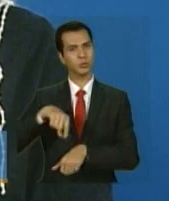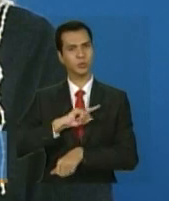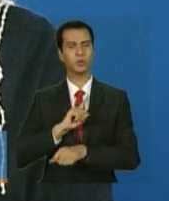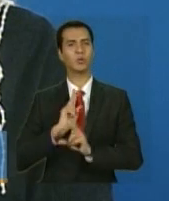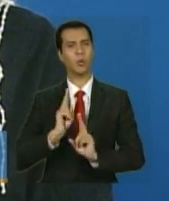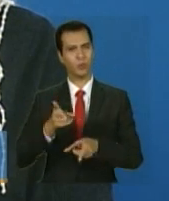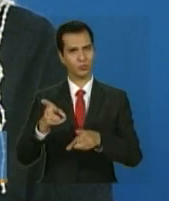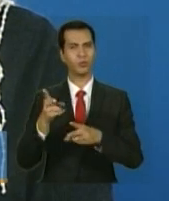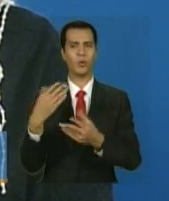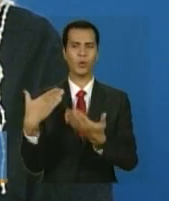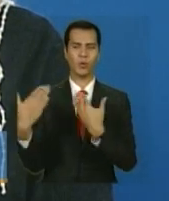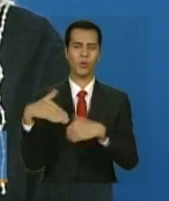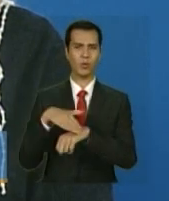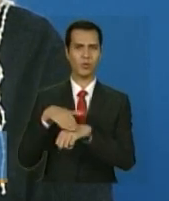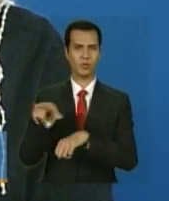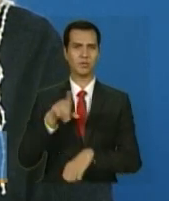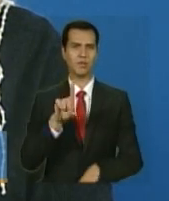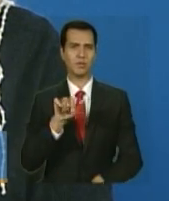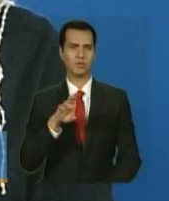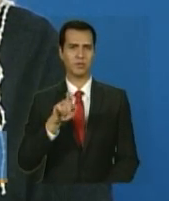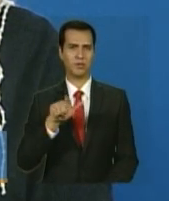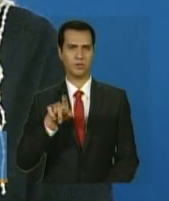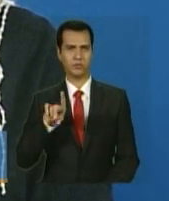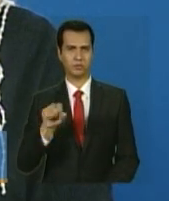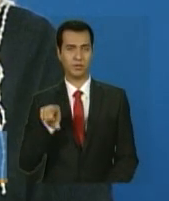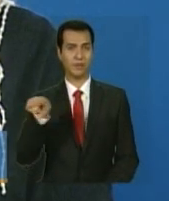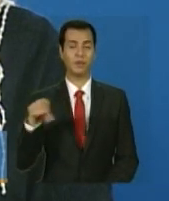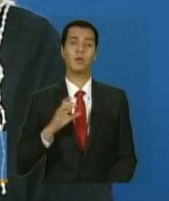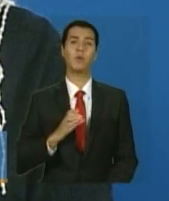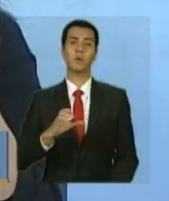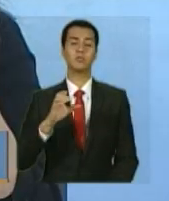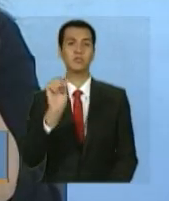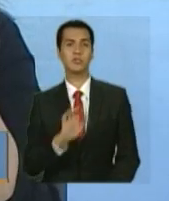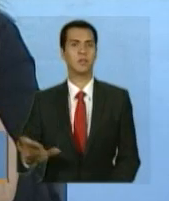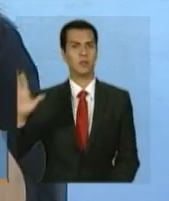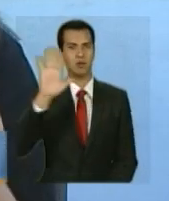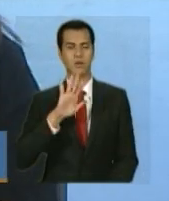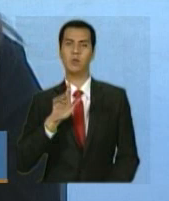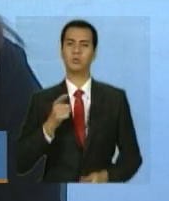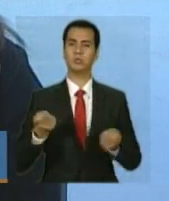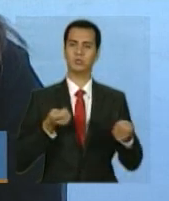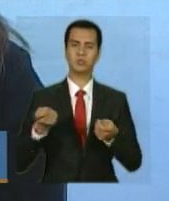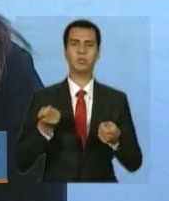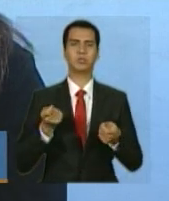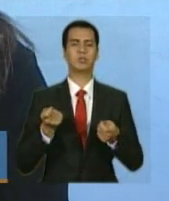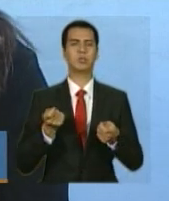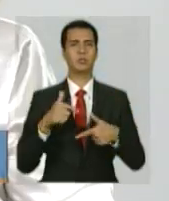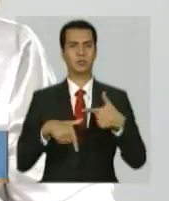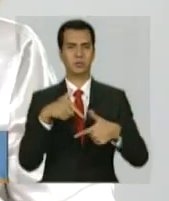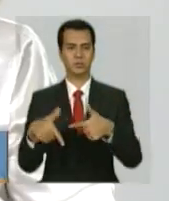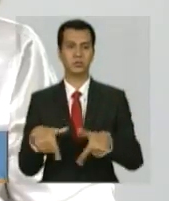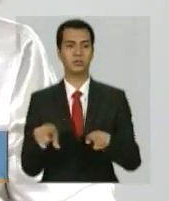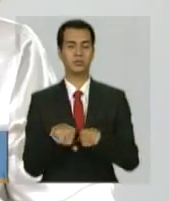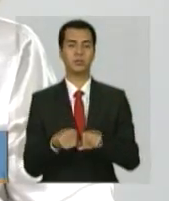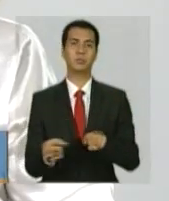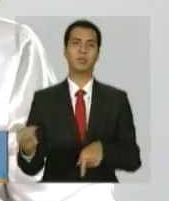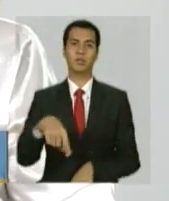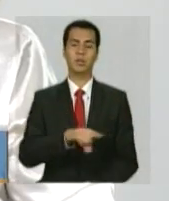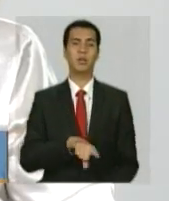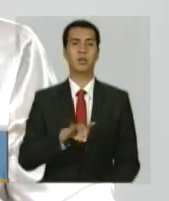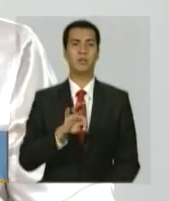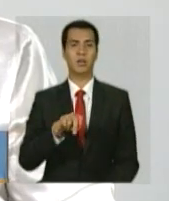que é coordenadora geral de coordenação de ações, e com Tânia Almeida, que é gerente do Cadastro